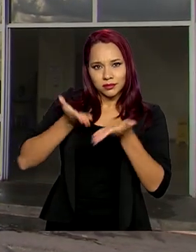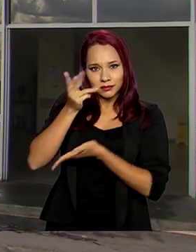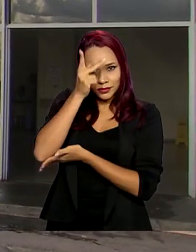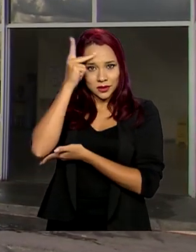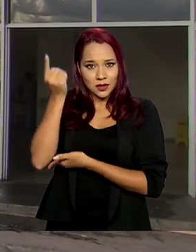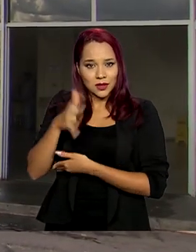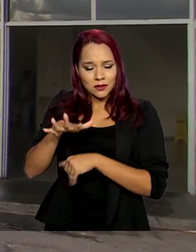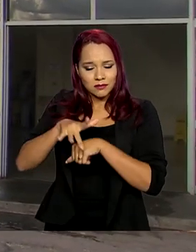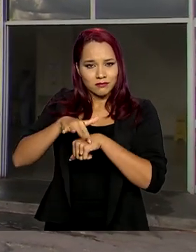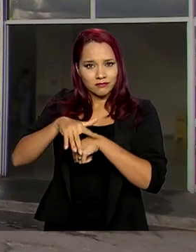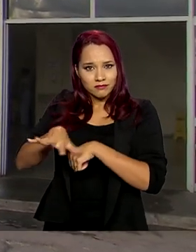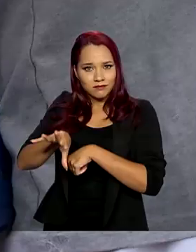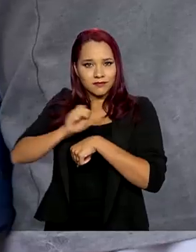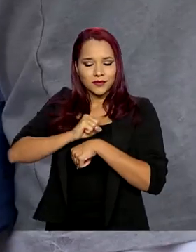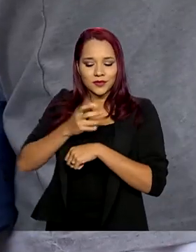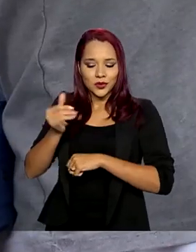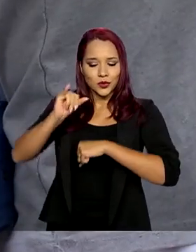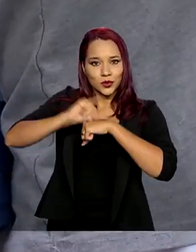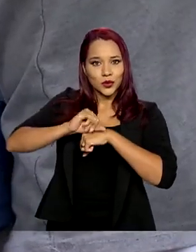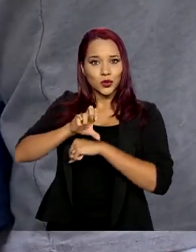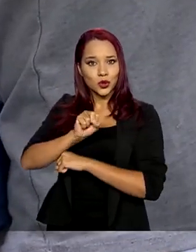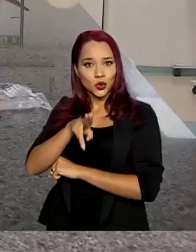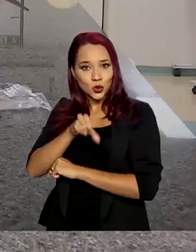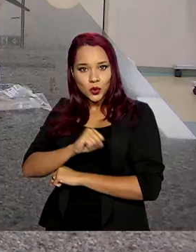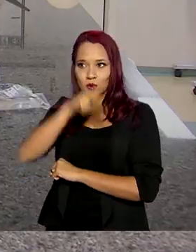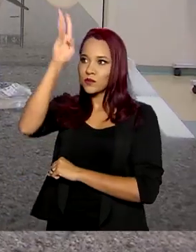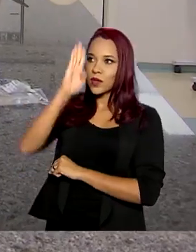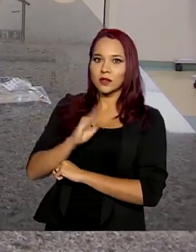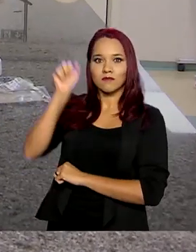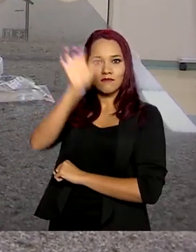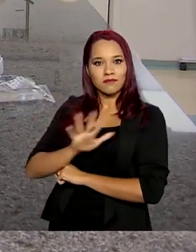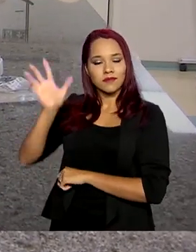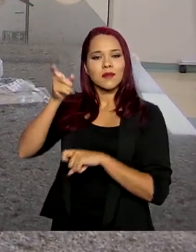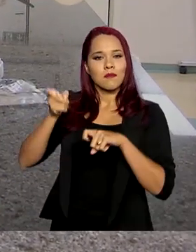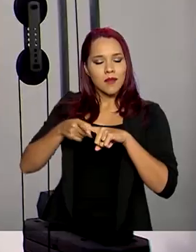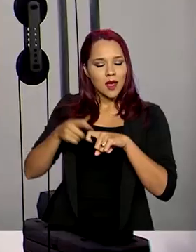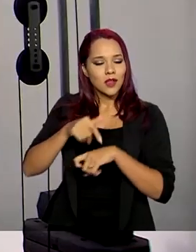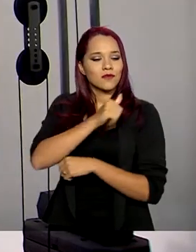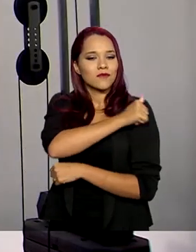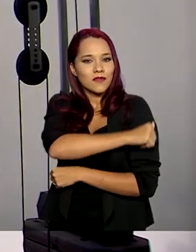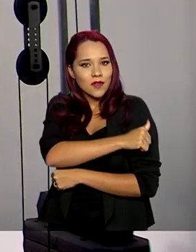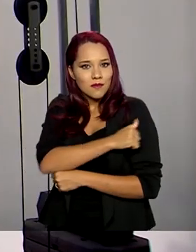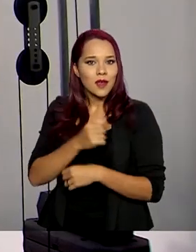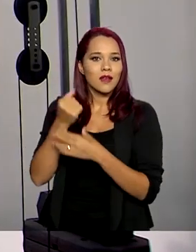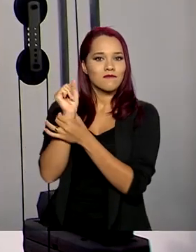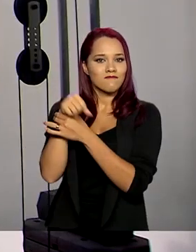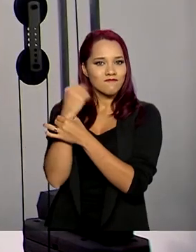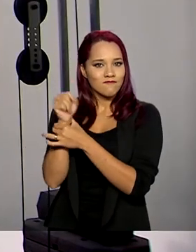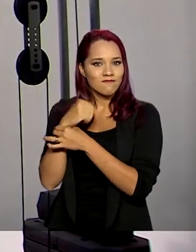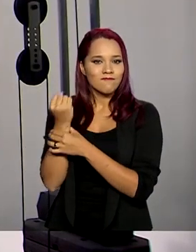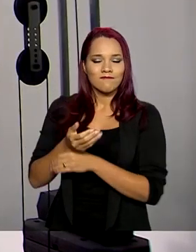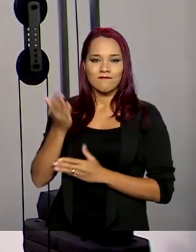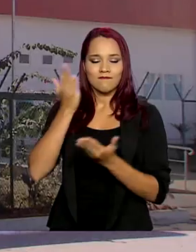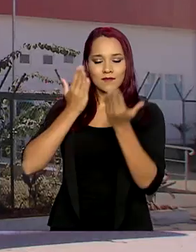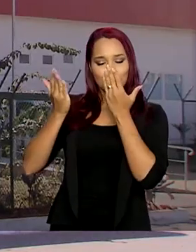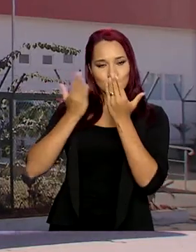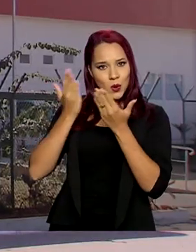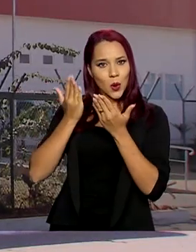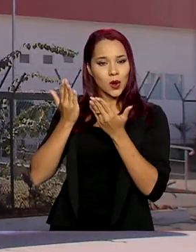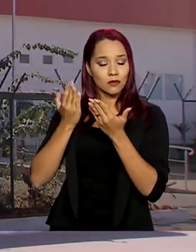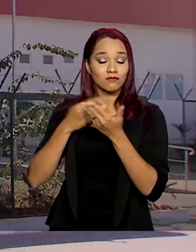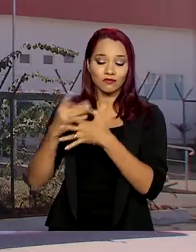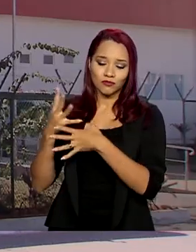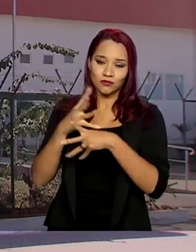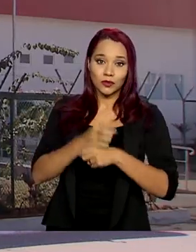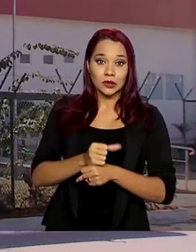postos e hospitais do SUS em todo o país. Médicos, enfermeiros, fisioterapeutas, psicólogos. No